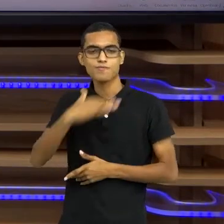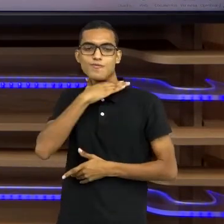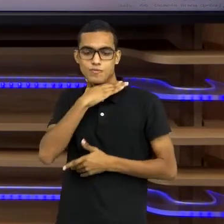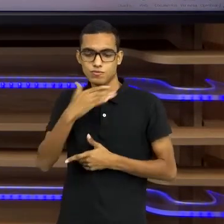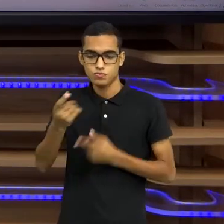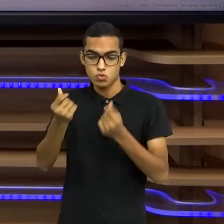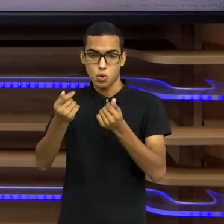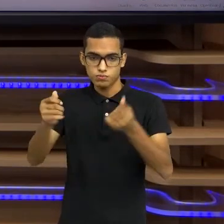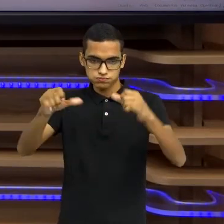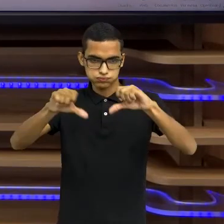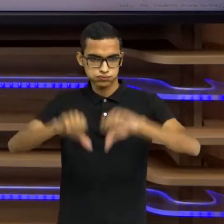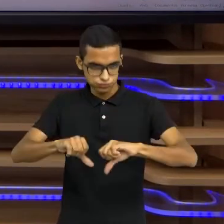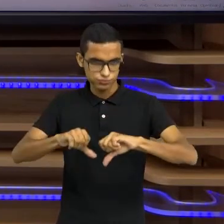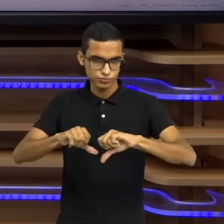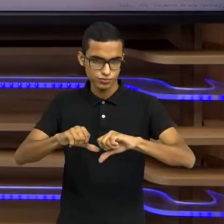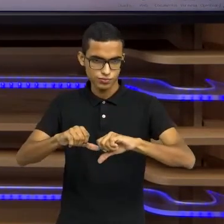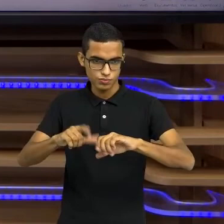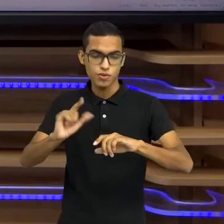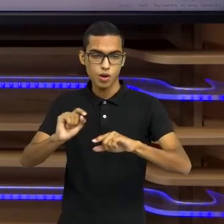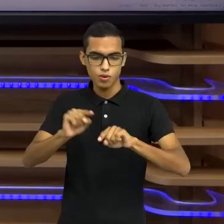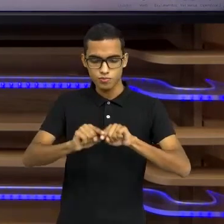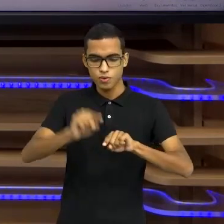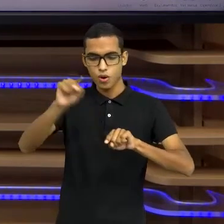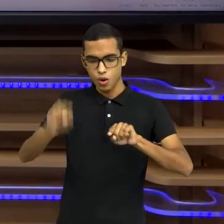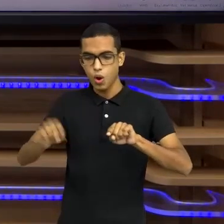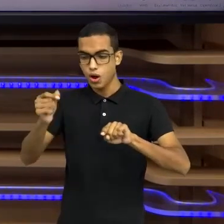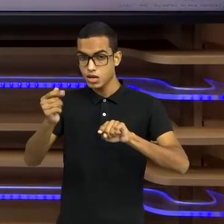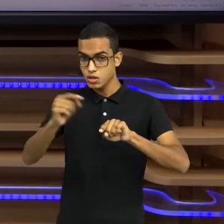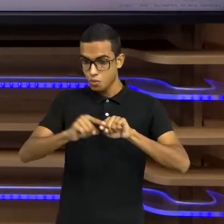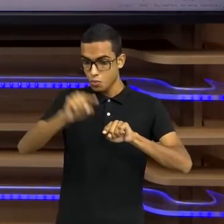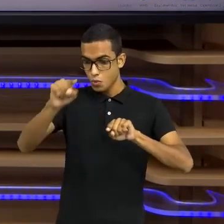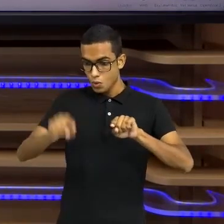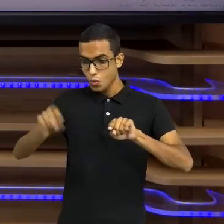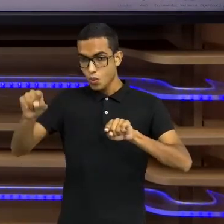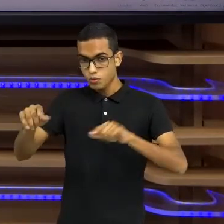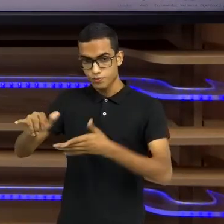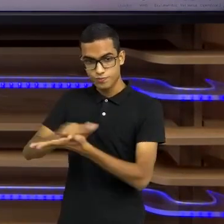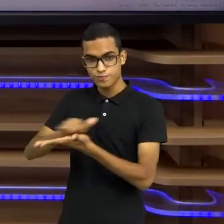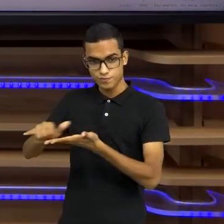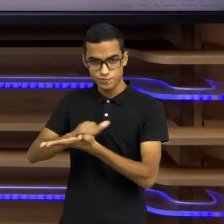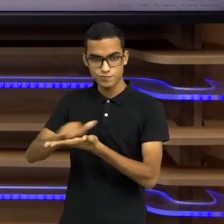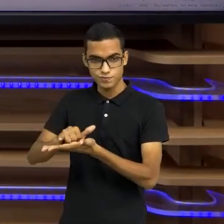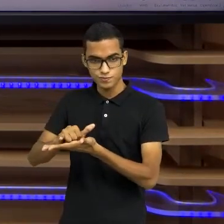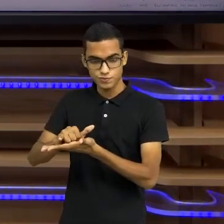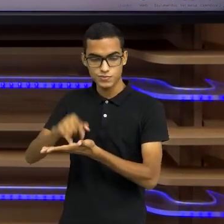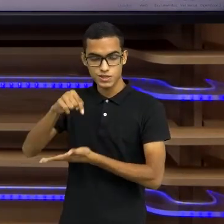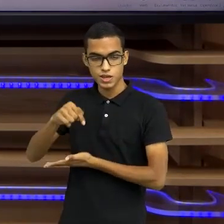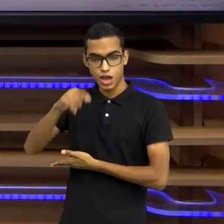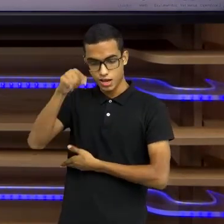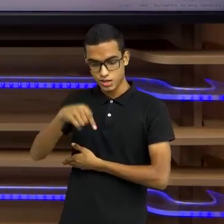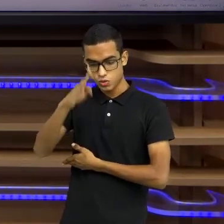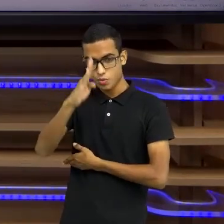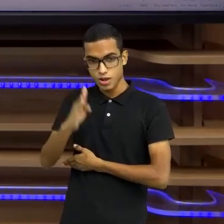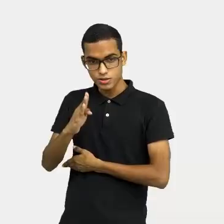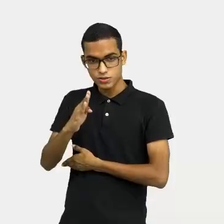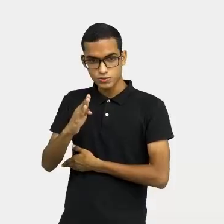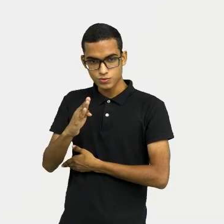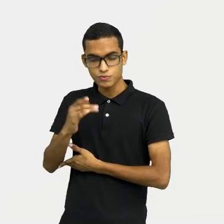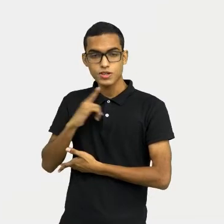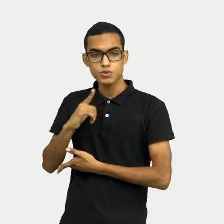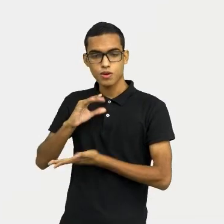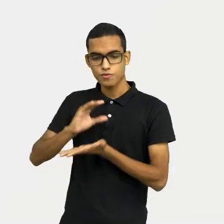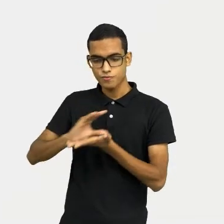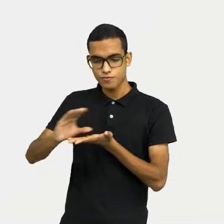que era a Bolsa de Nova York, aonde também os brasileiros investiam por conta do café. Então, olha aí a alternativa correta para nós.